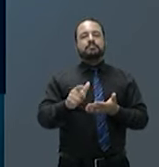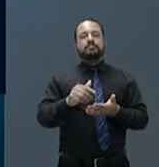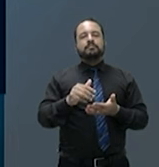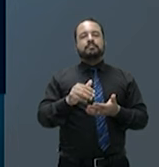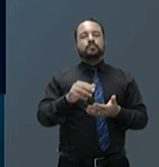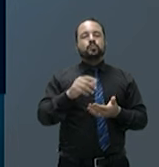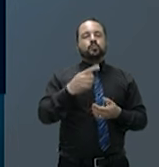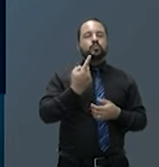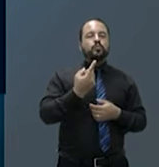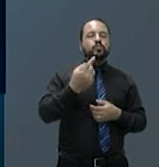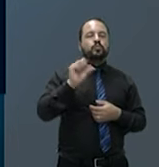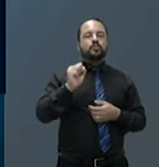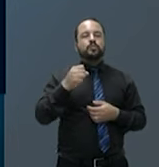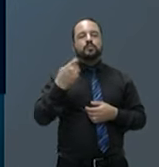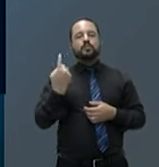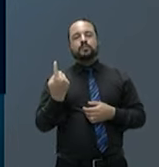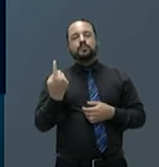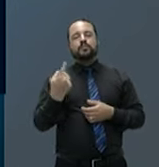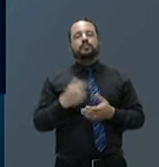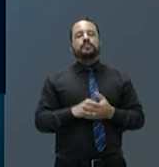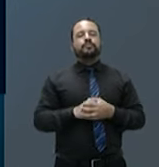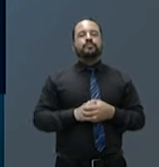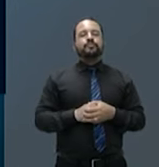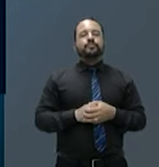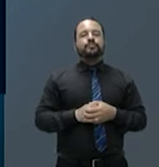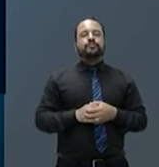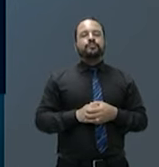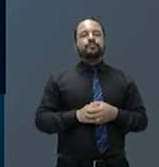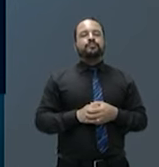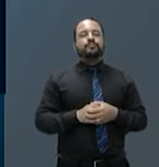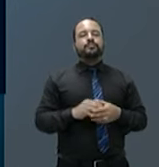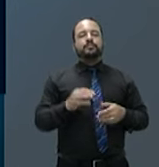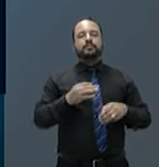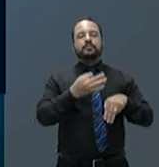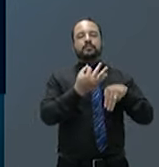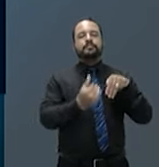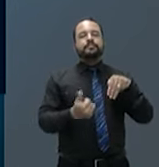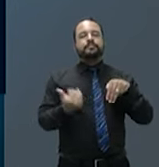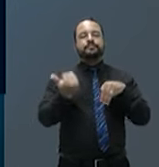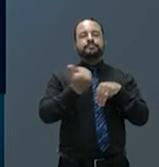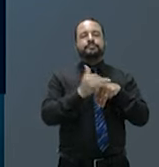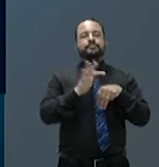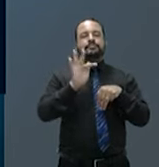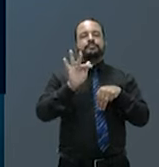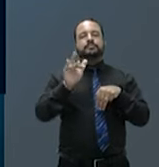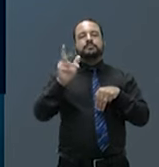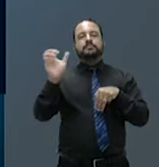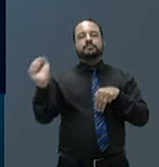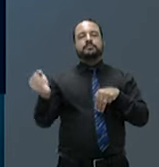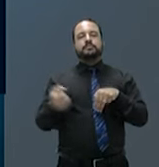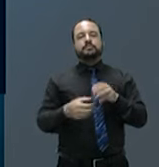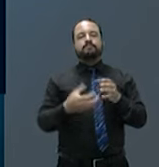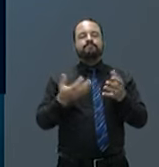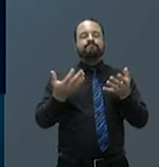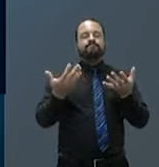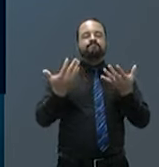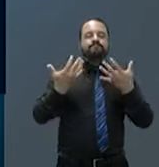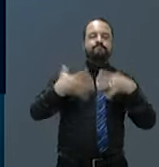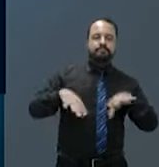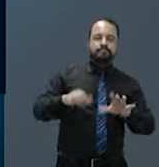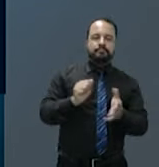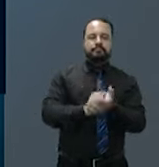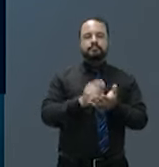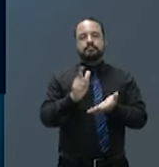1948-181. E o ministro Og Fernandes negou o provimento ao agravo, pediu